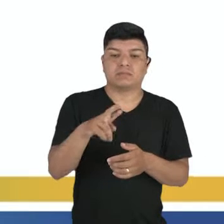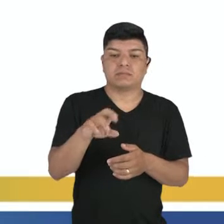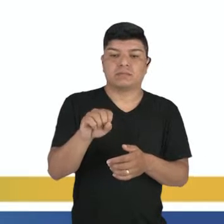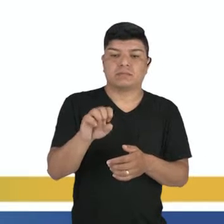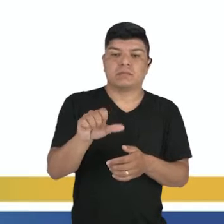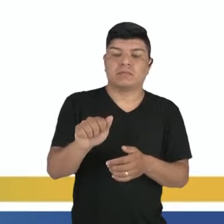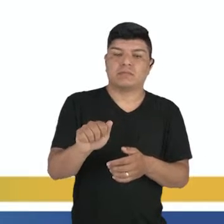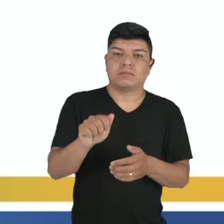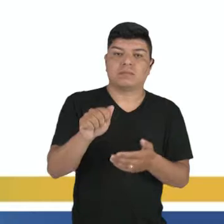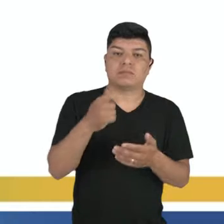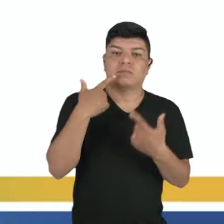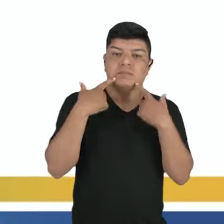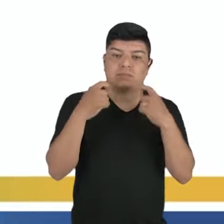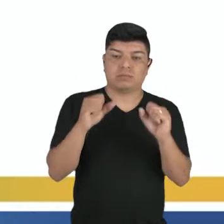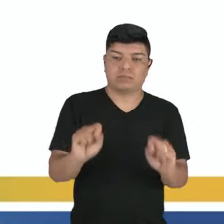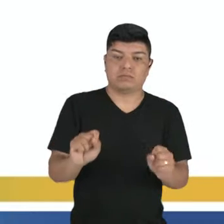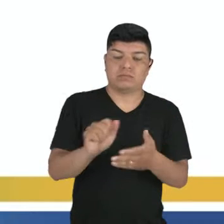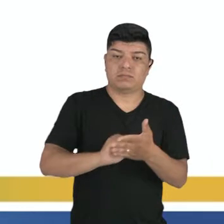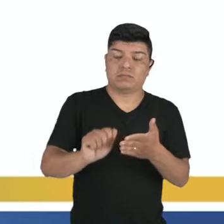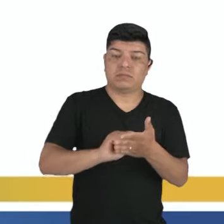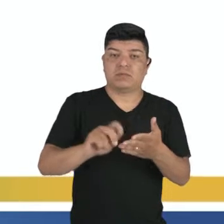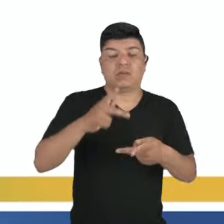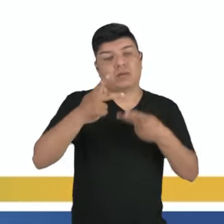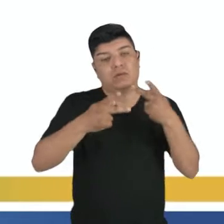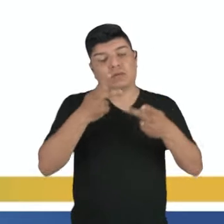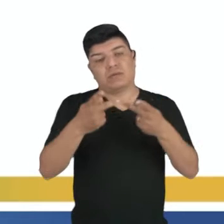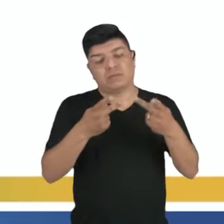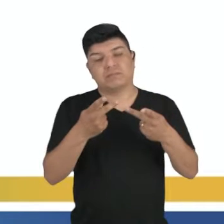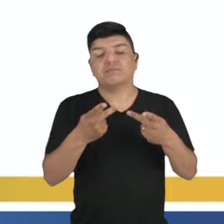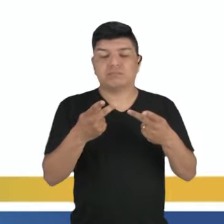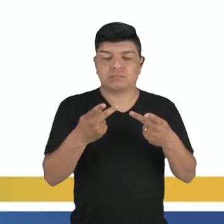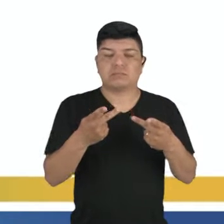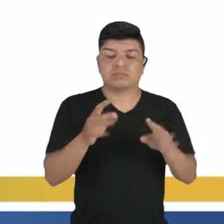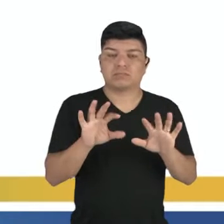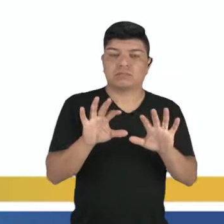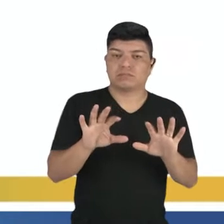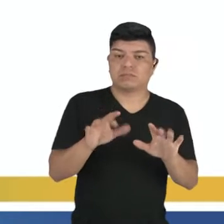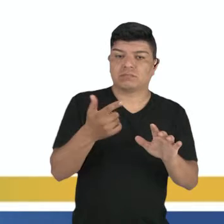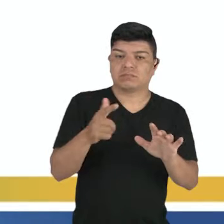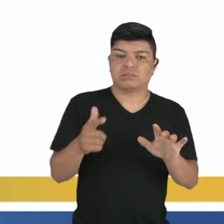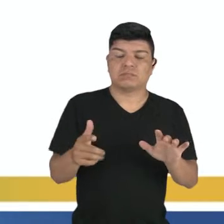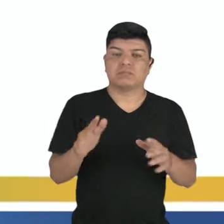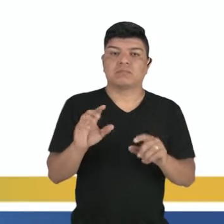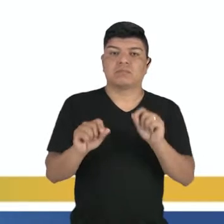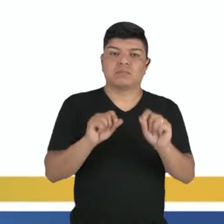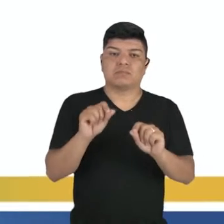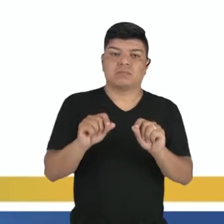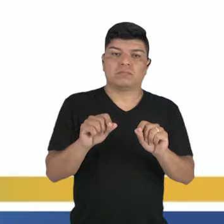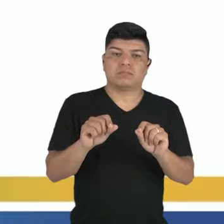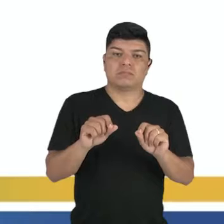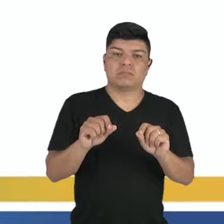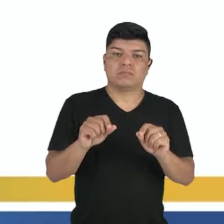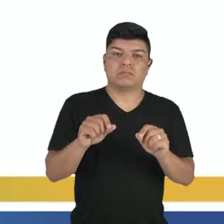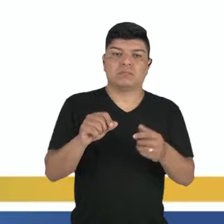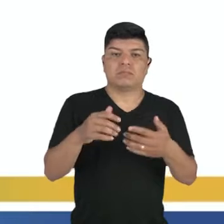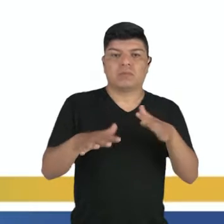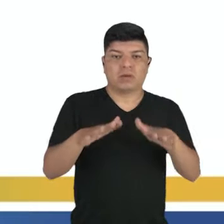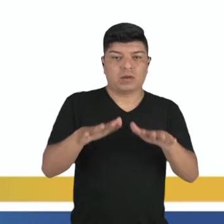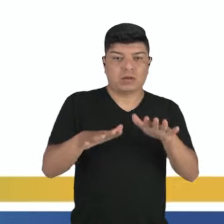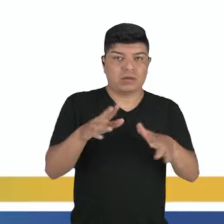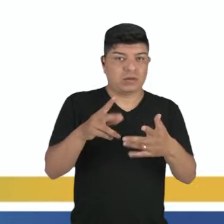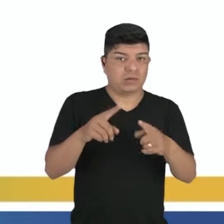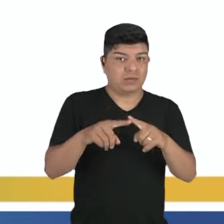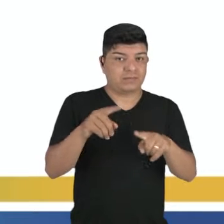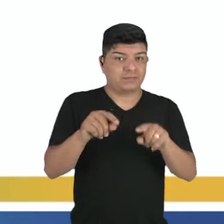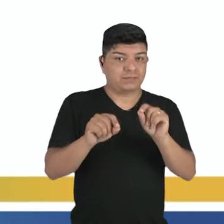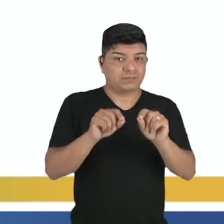da linguagem escrita ou falada, sem metrificação intencional e não sujeita a ritmos regulares. Ou